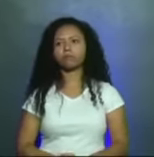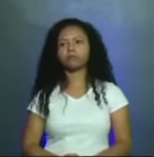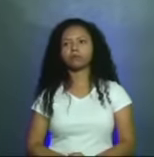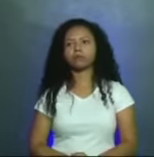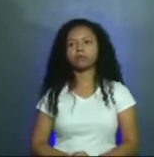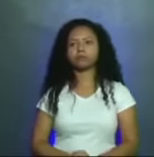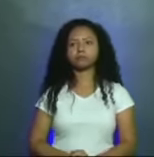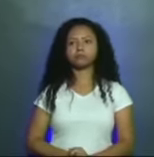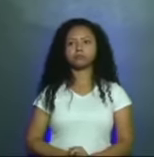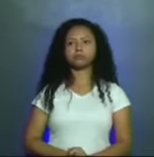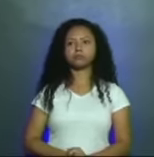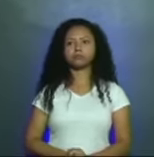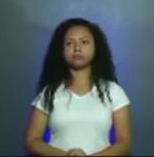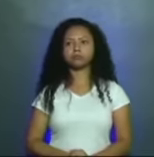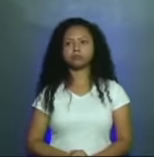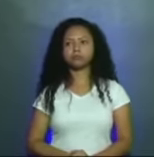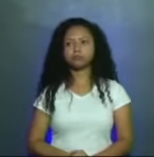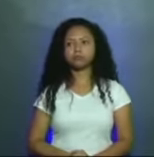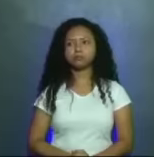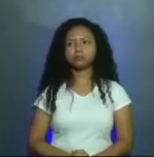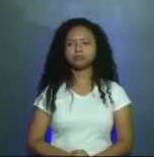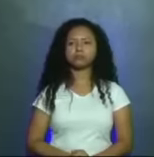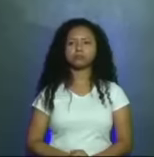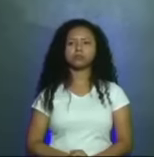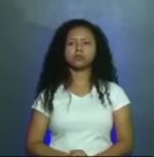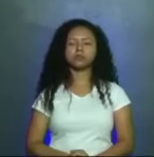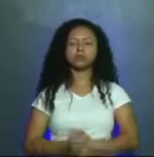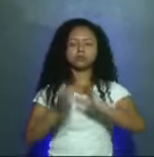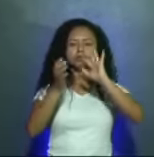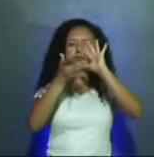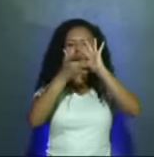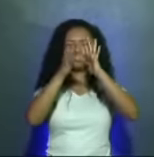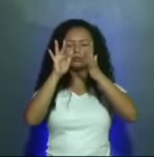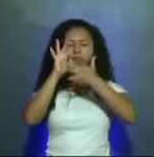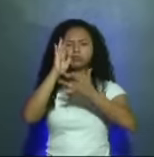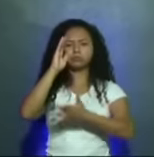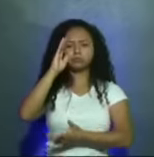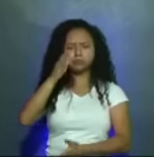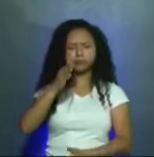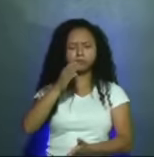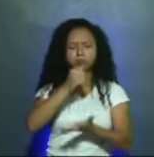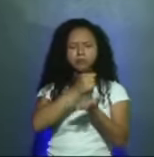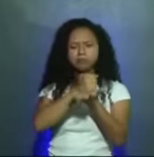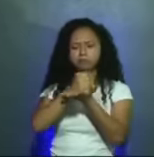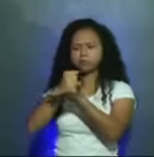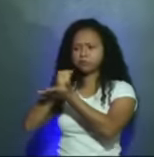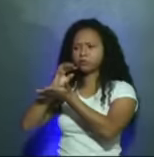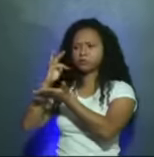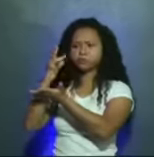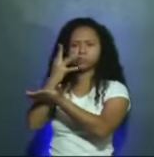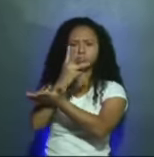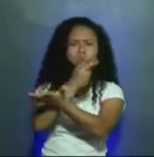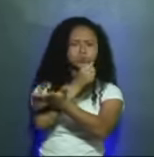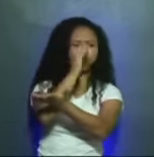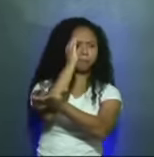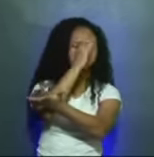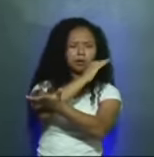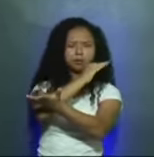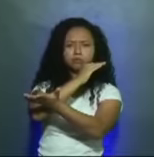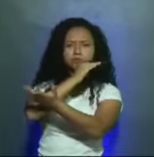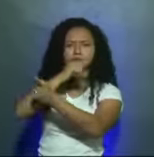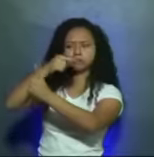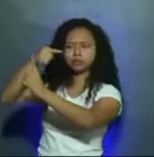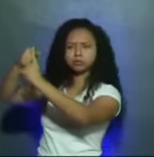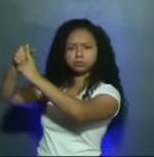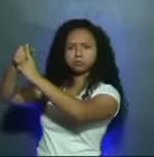doenças na cruz. Ele já levou todos os abusos na cruz. Ele já levou tudo lá na cruz. Nós podemos